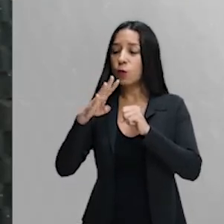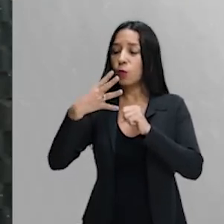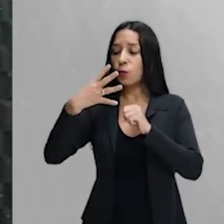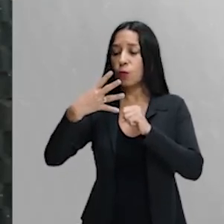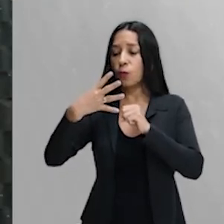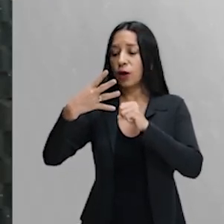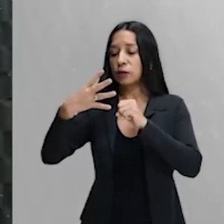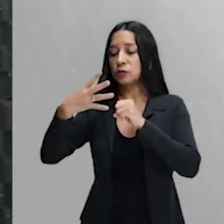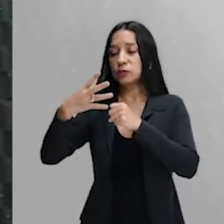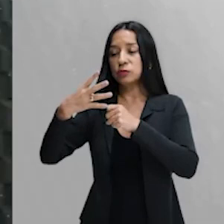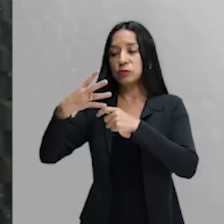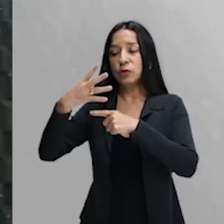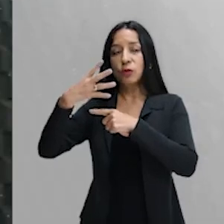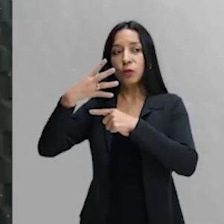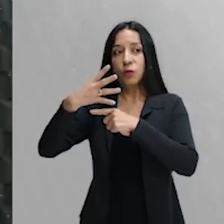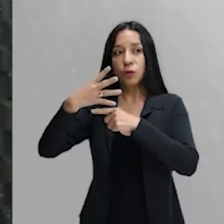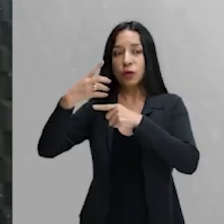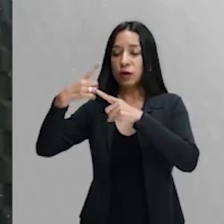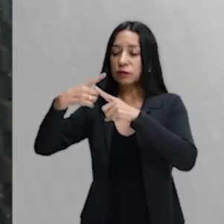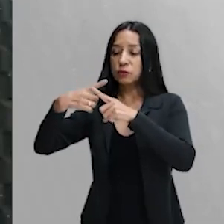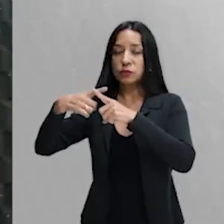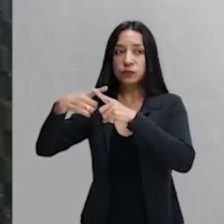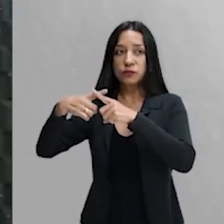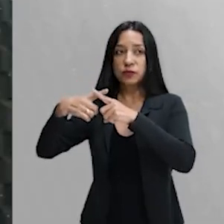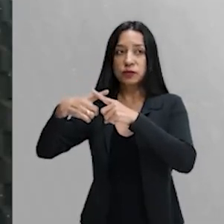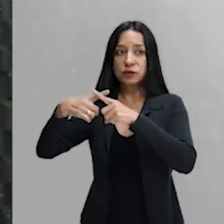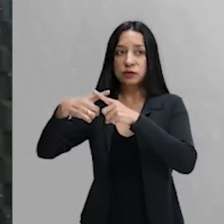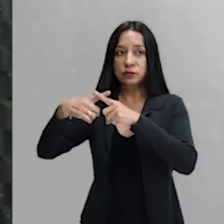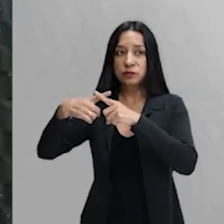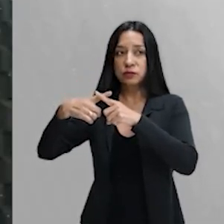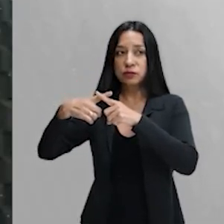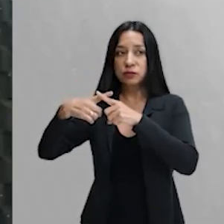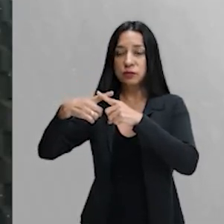vezes o apótema da pirâmide, que é 2 raiz de 3,